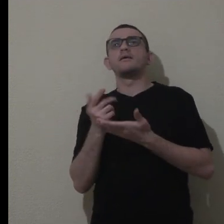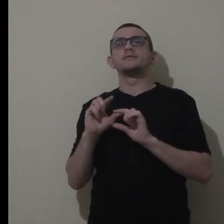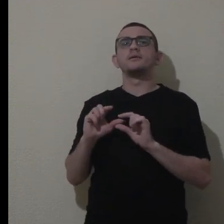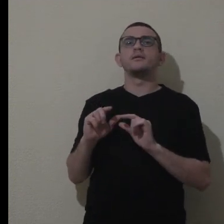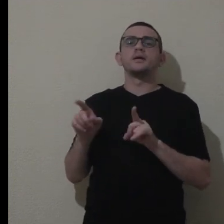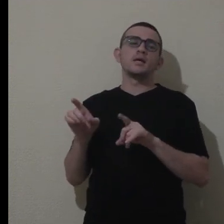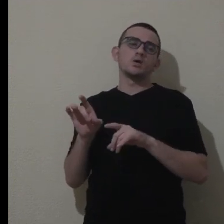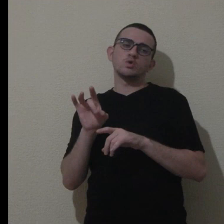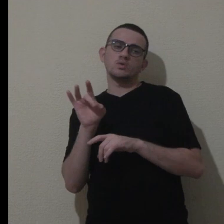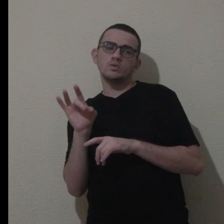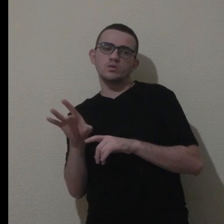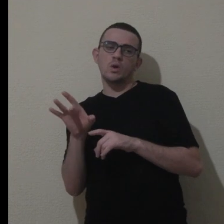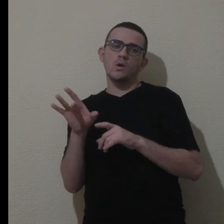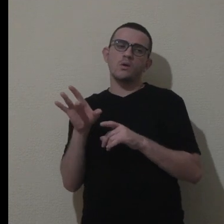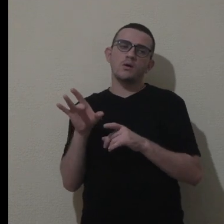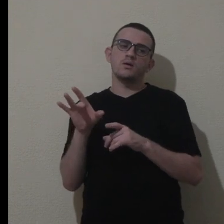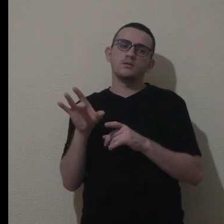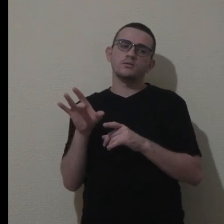atividade só